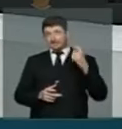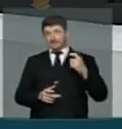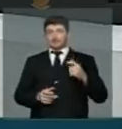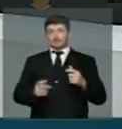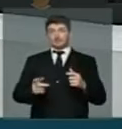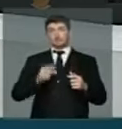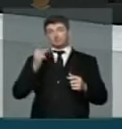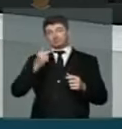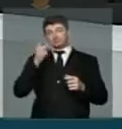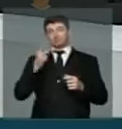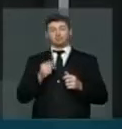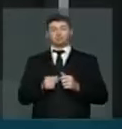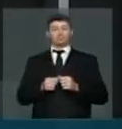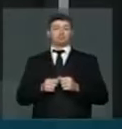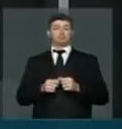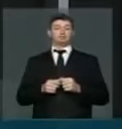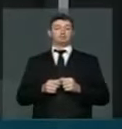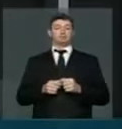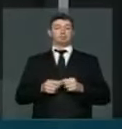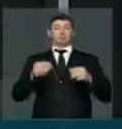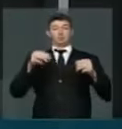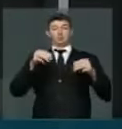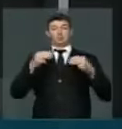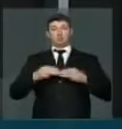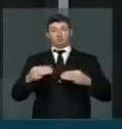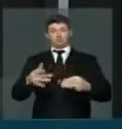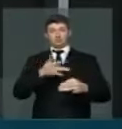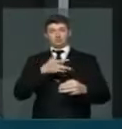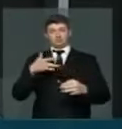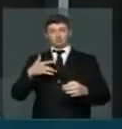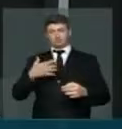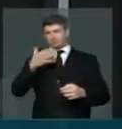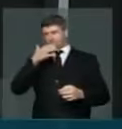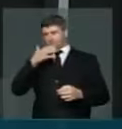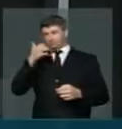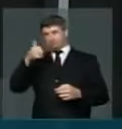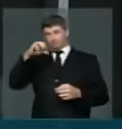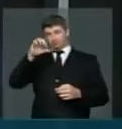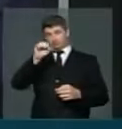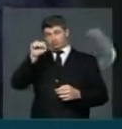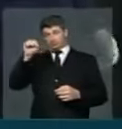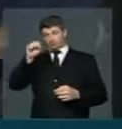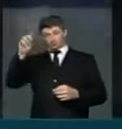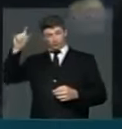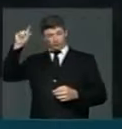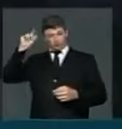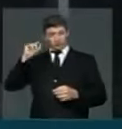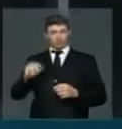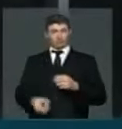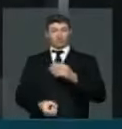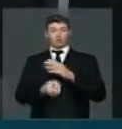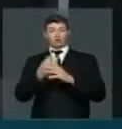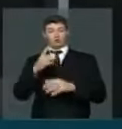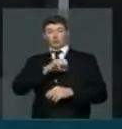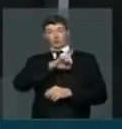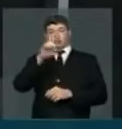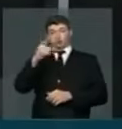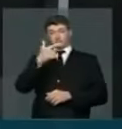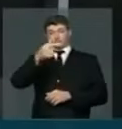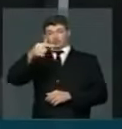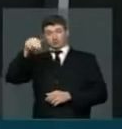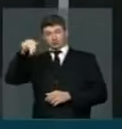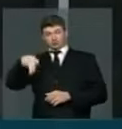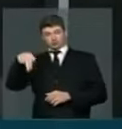falar que o Ministério da Saúde, em dezembro de 88, caro deputado Alberto, instituiu a data de 27